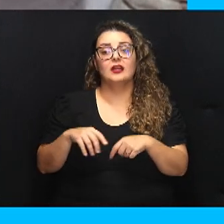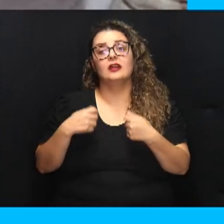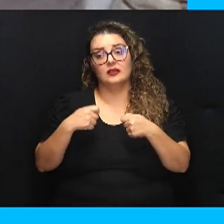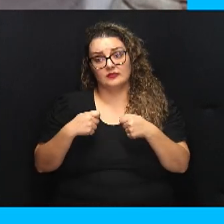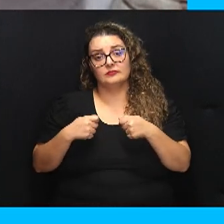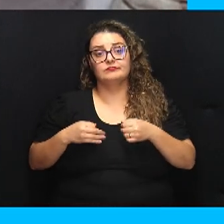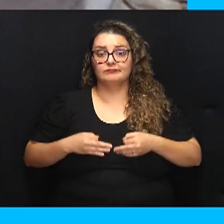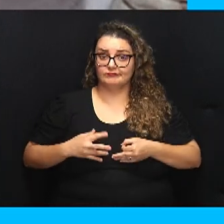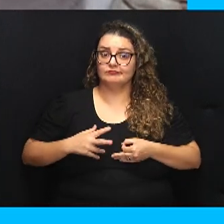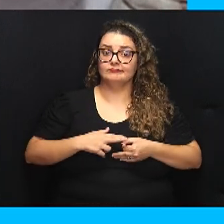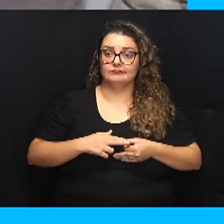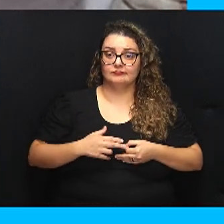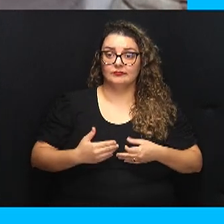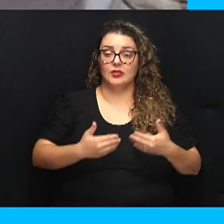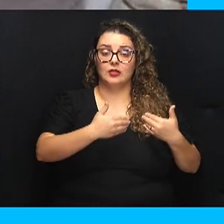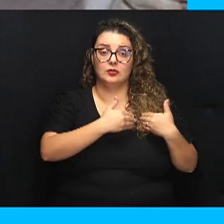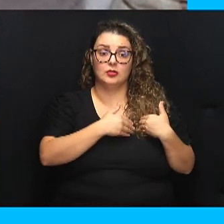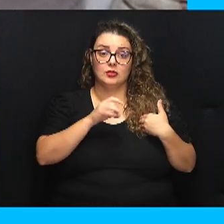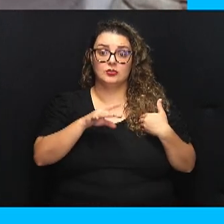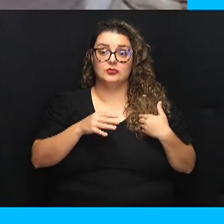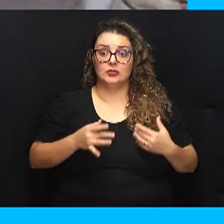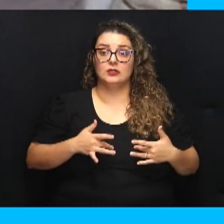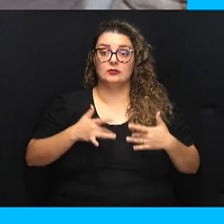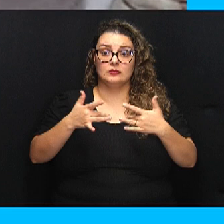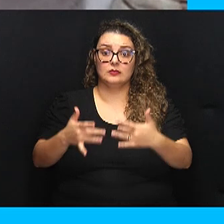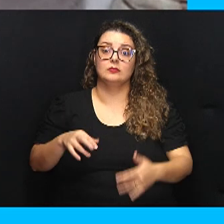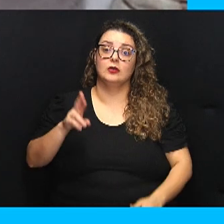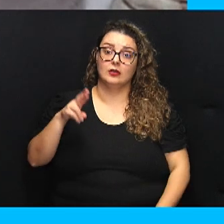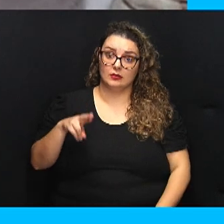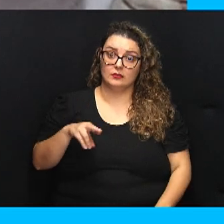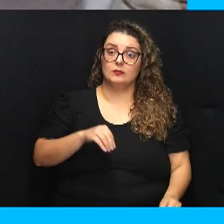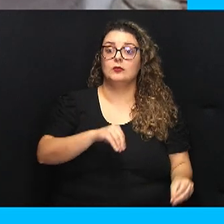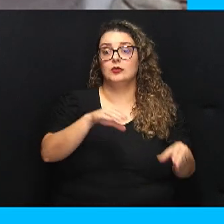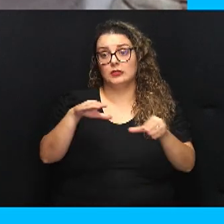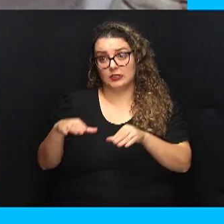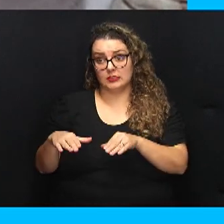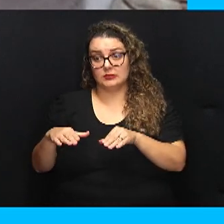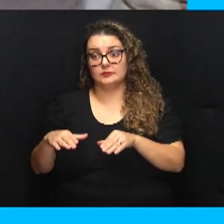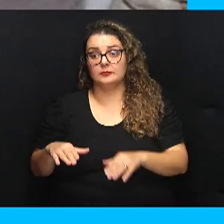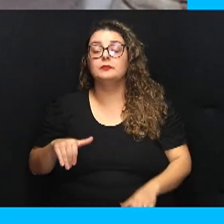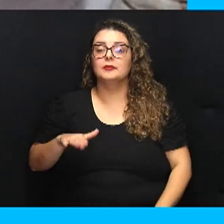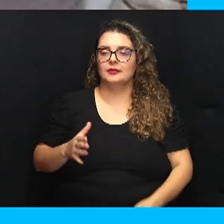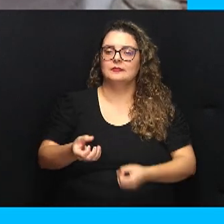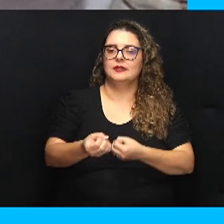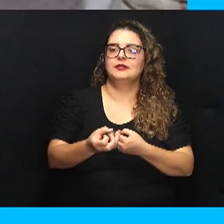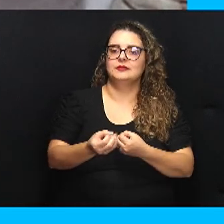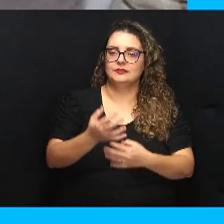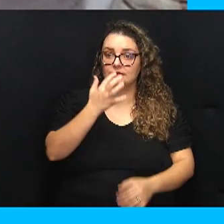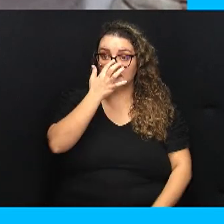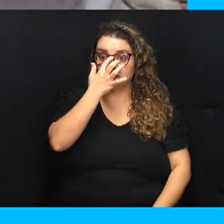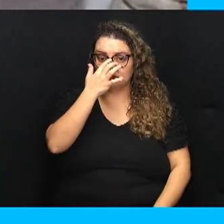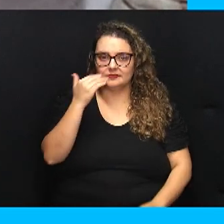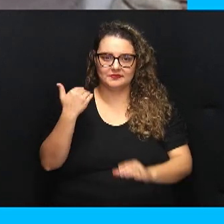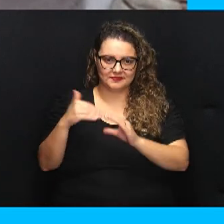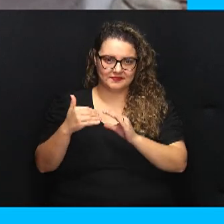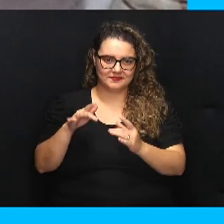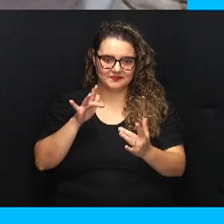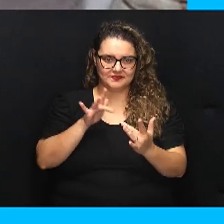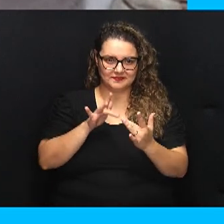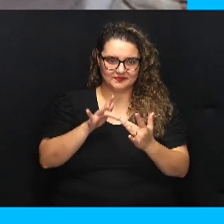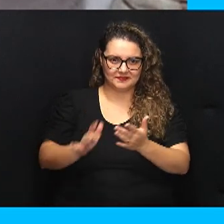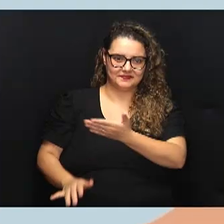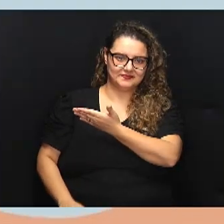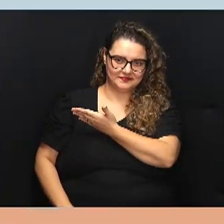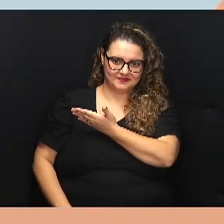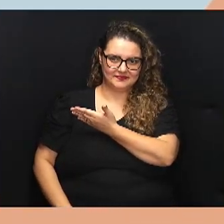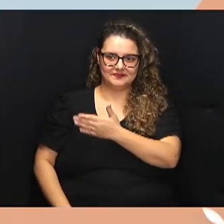castrar. Sua tutora só está doando por motivo de mudança. Para mais informações, mande um WhatsApp para o número que está aí na